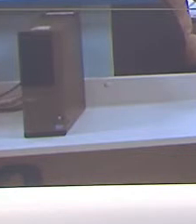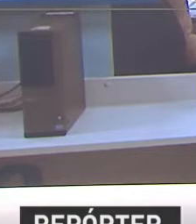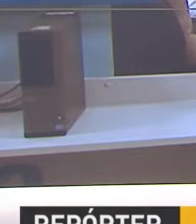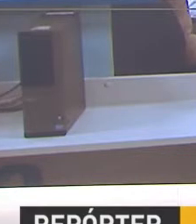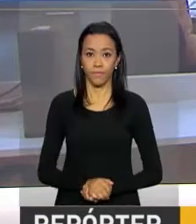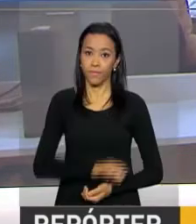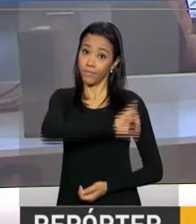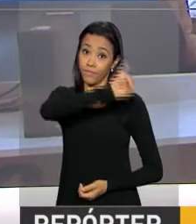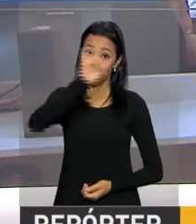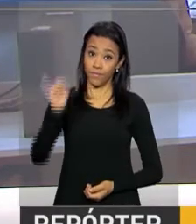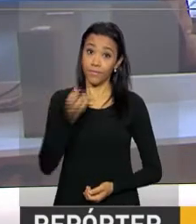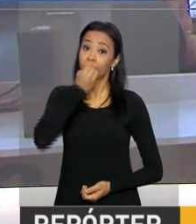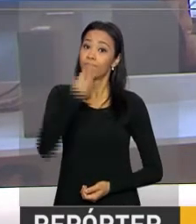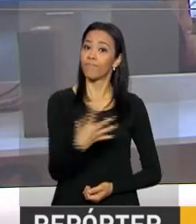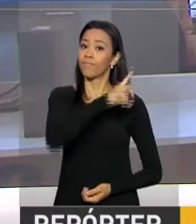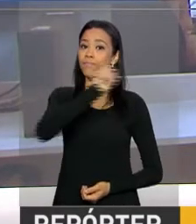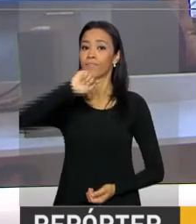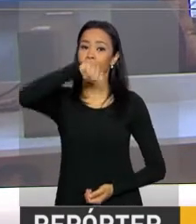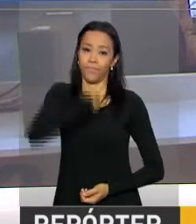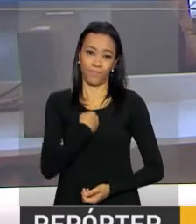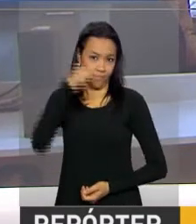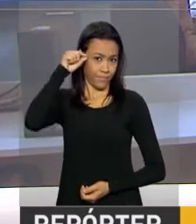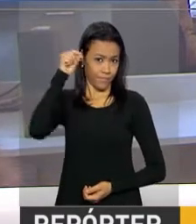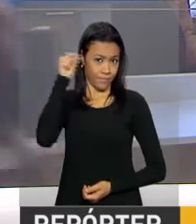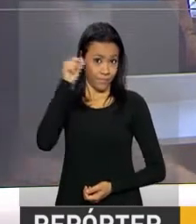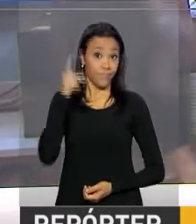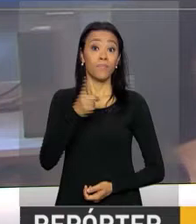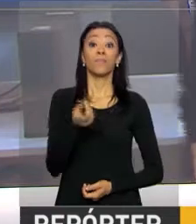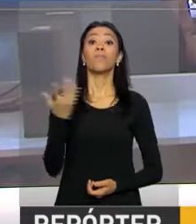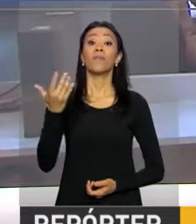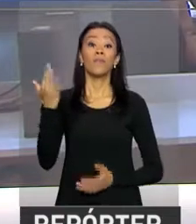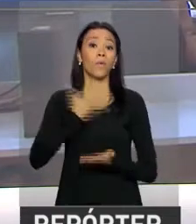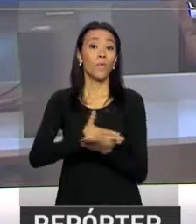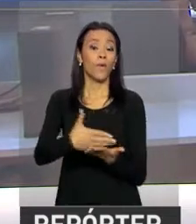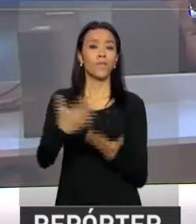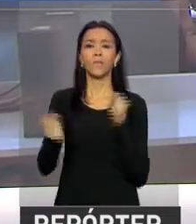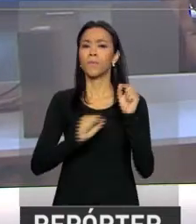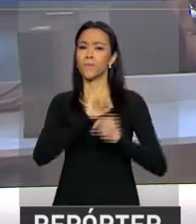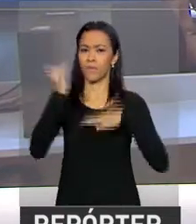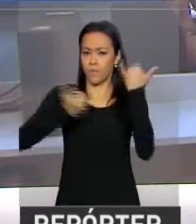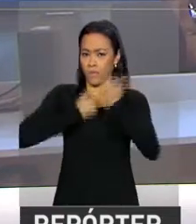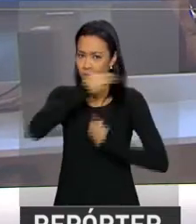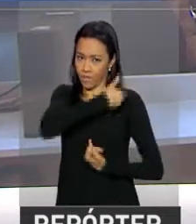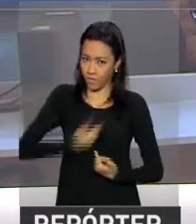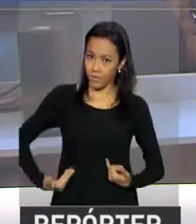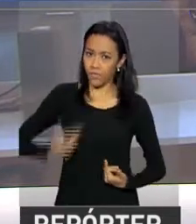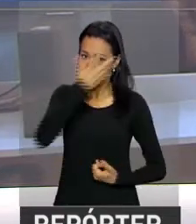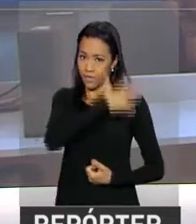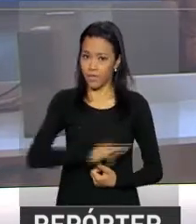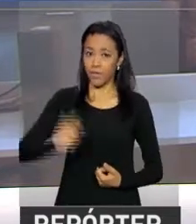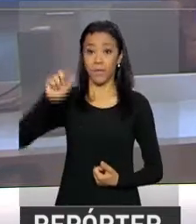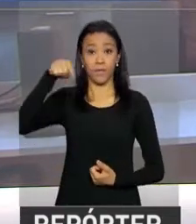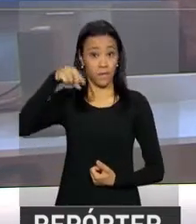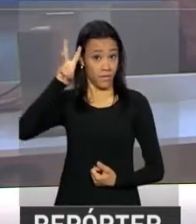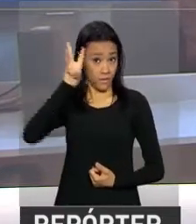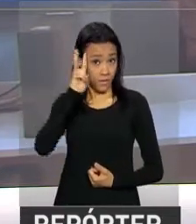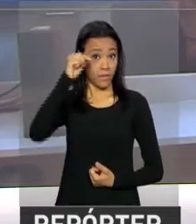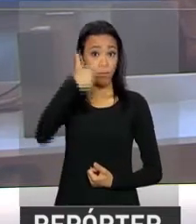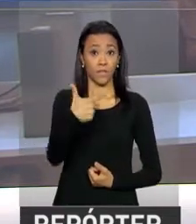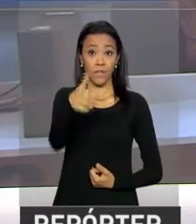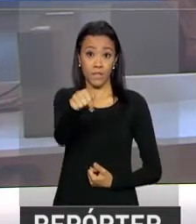olá bom dia senhor josé luiz filho eo repórter nbr começa agora com as notícias do governo federal desta terça-feira